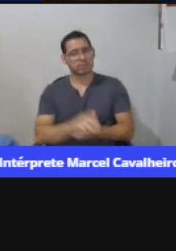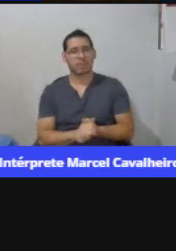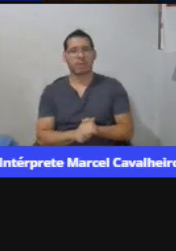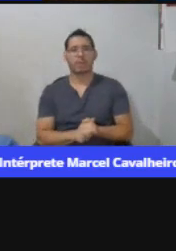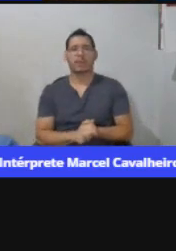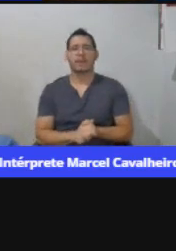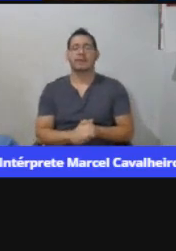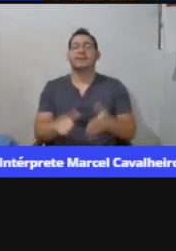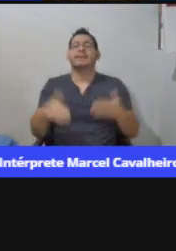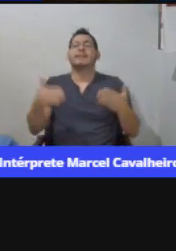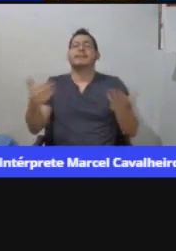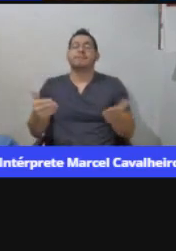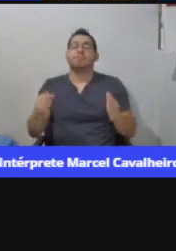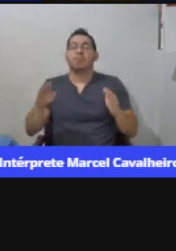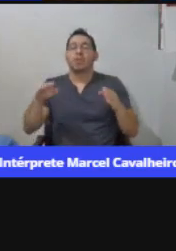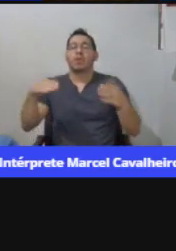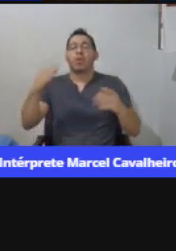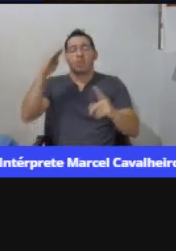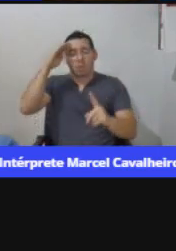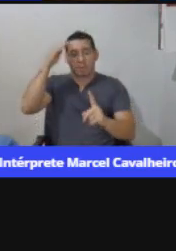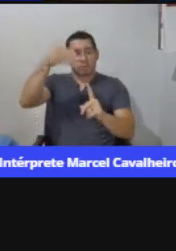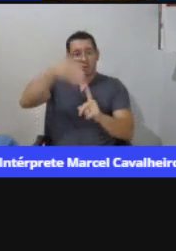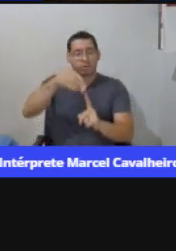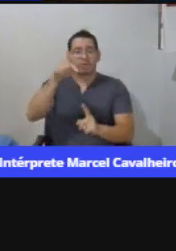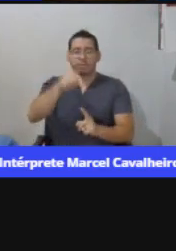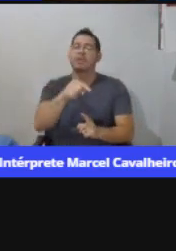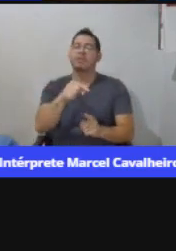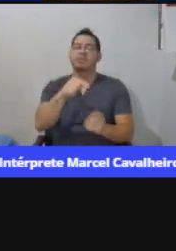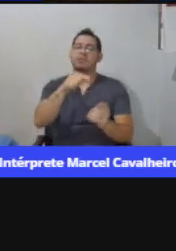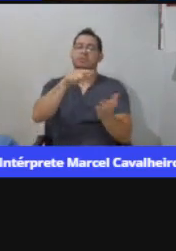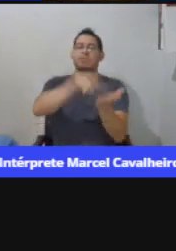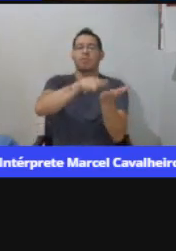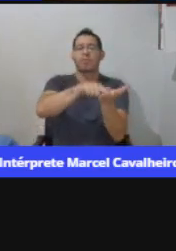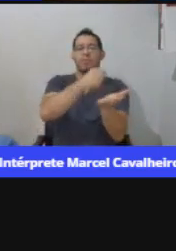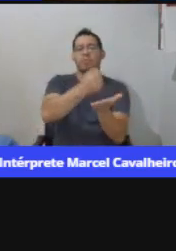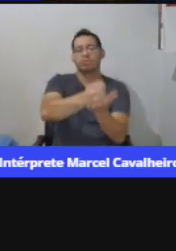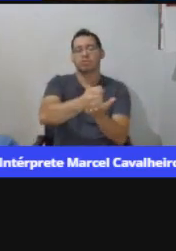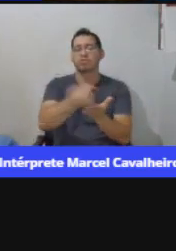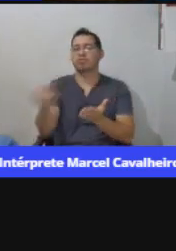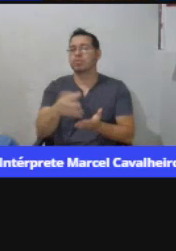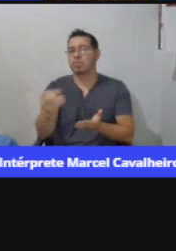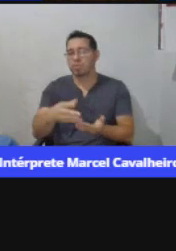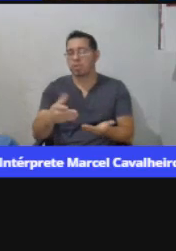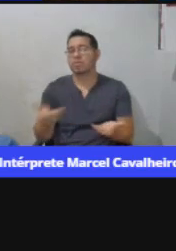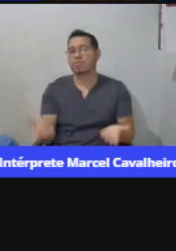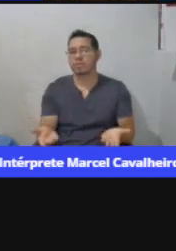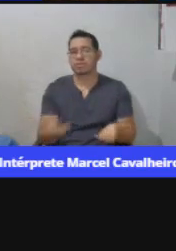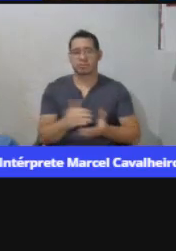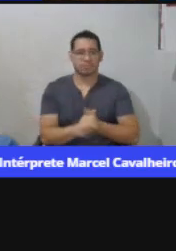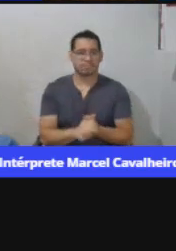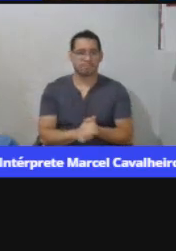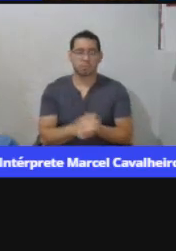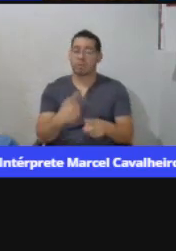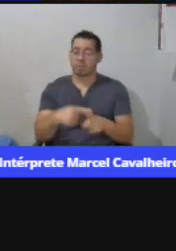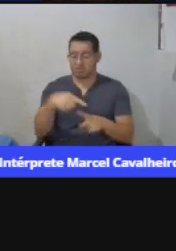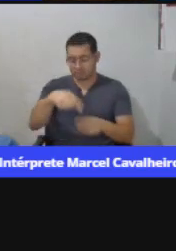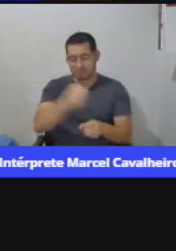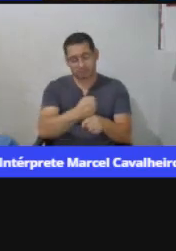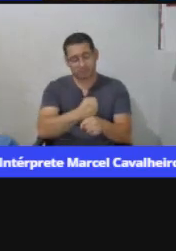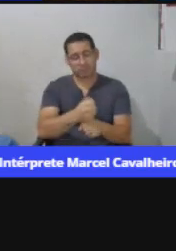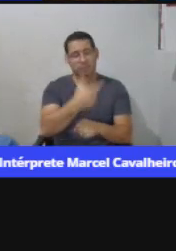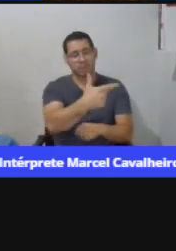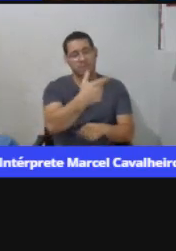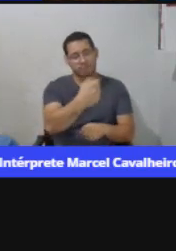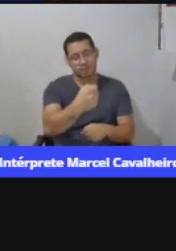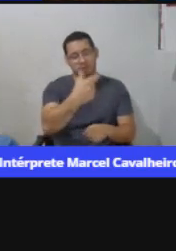Bom, quais são os objetivos desse novo documento, do Referencial Curricular Circunstancial para esse ano de